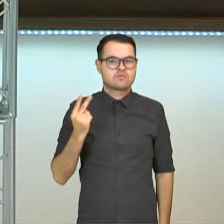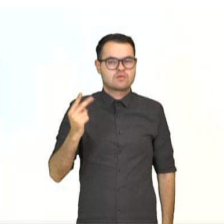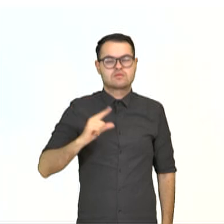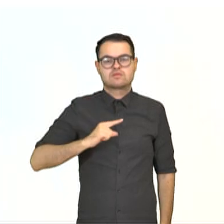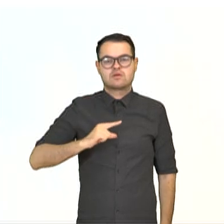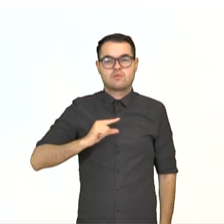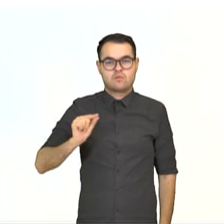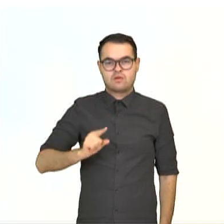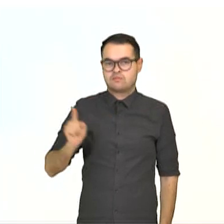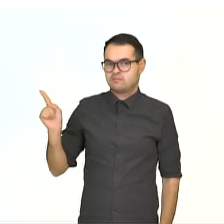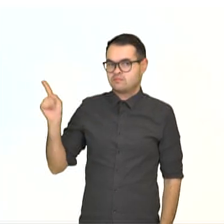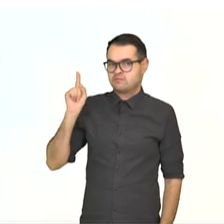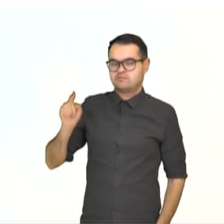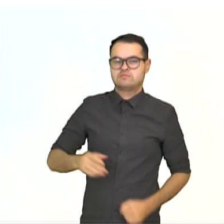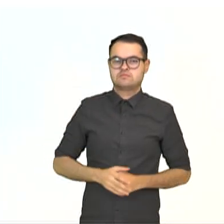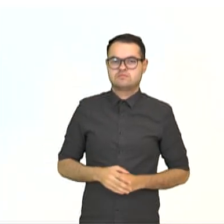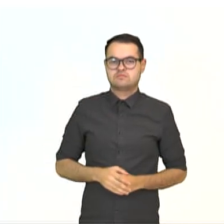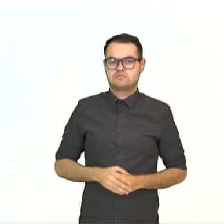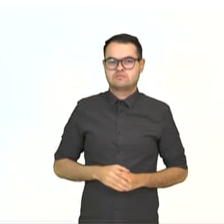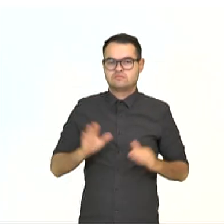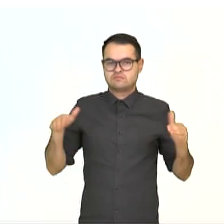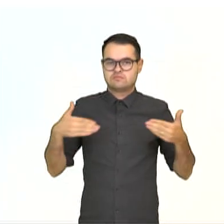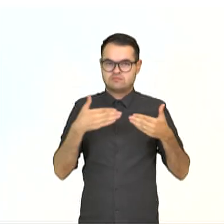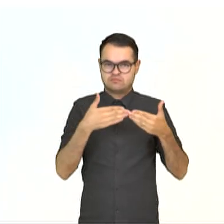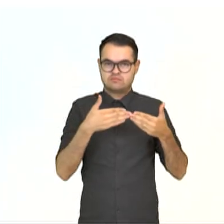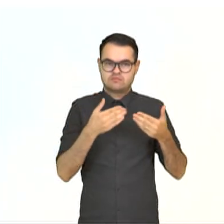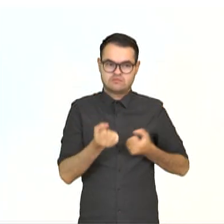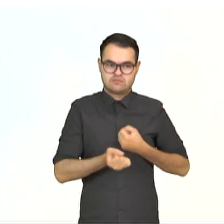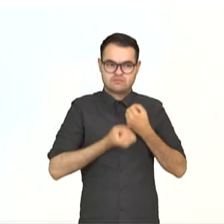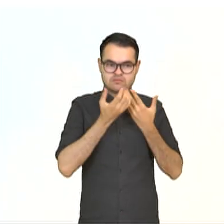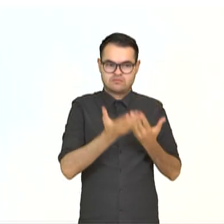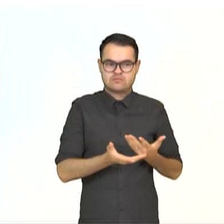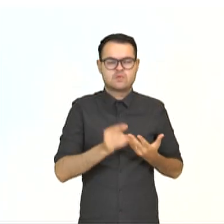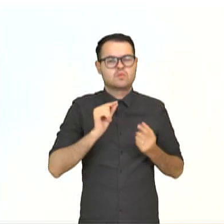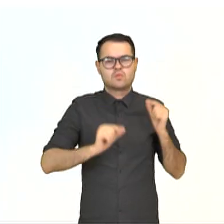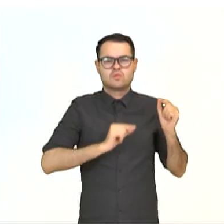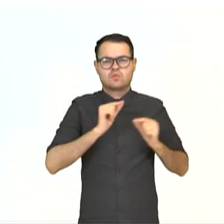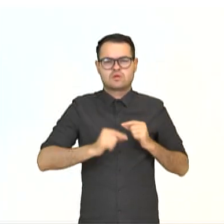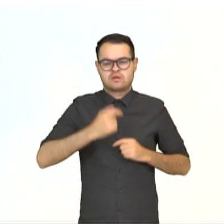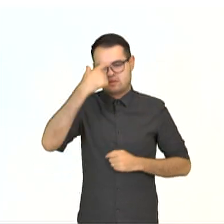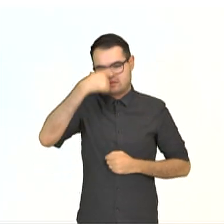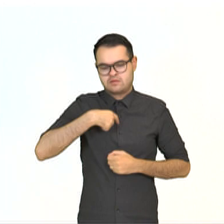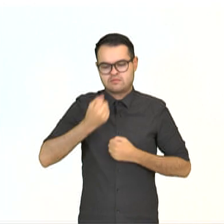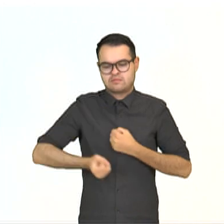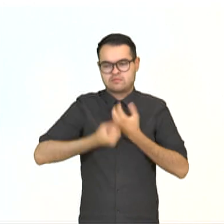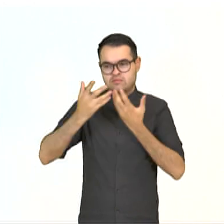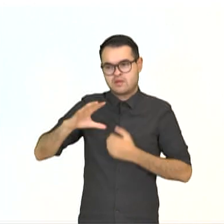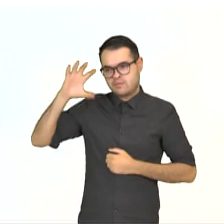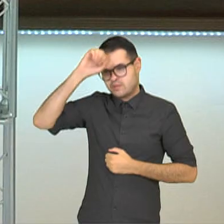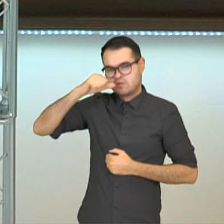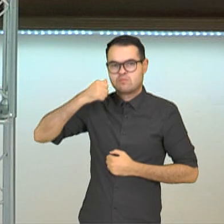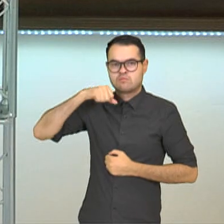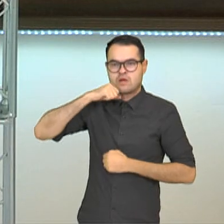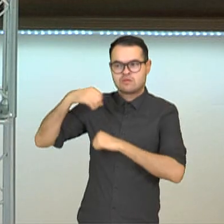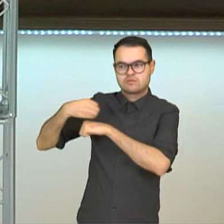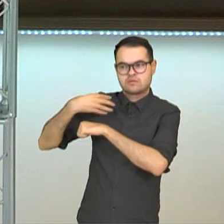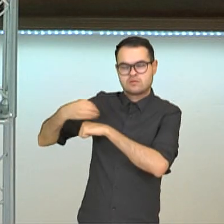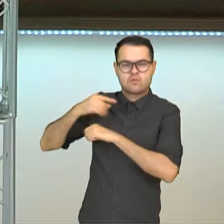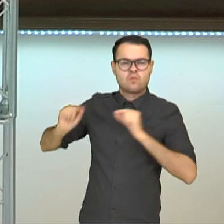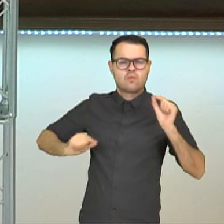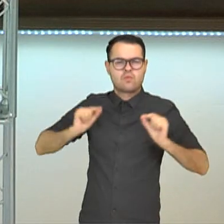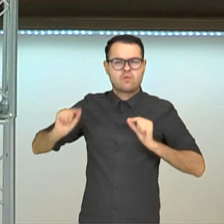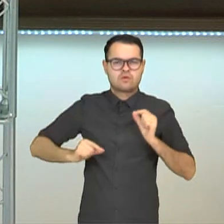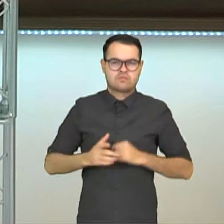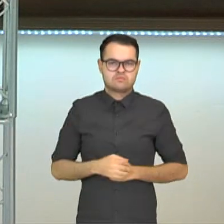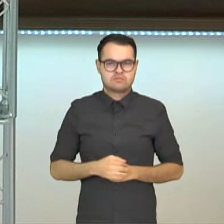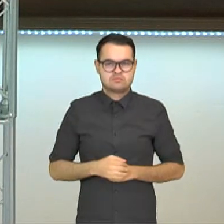temos o seguinte: de acordo com o poema, qual seria o ensinamento que o eu lírico de fato aprendeu com a sua mãe? Então ela diz: o